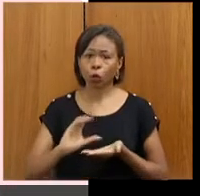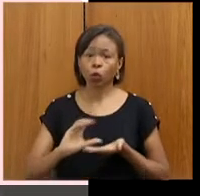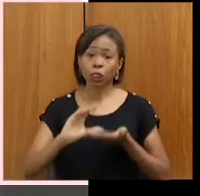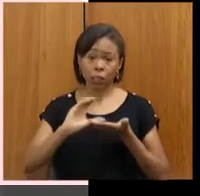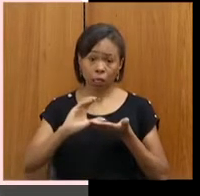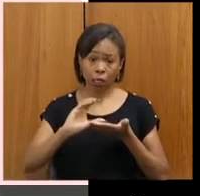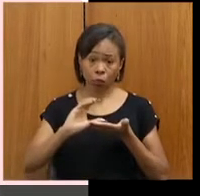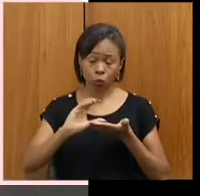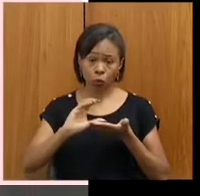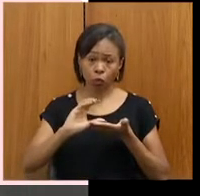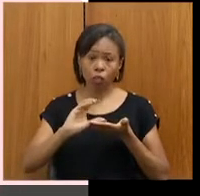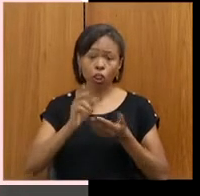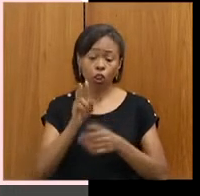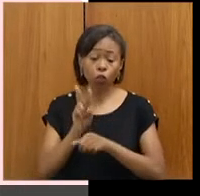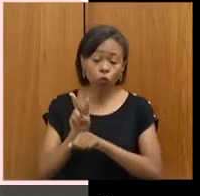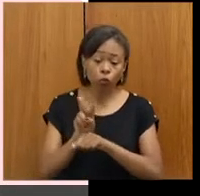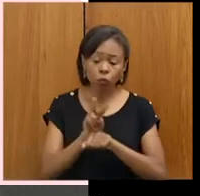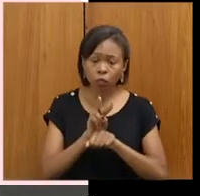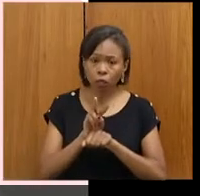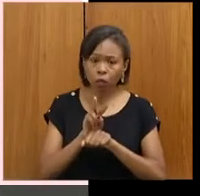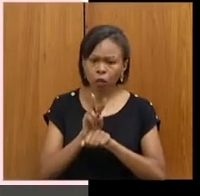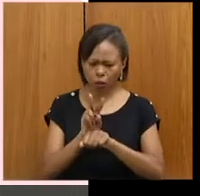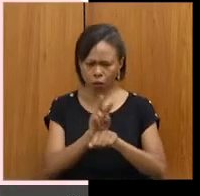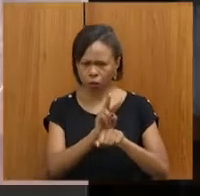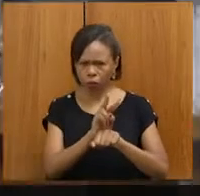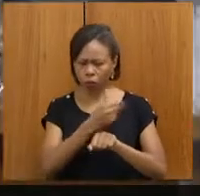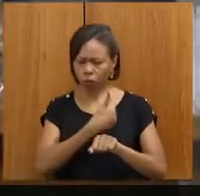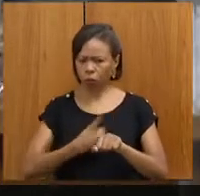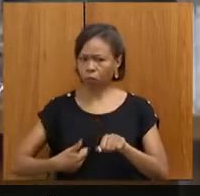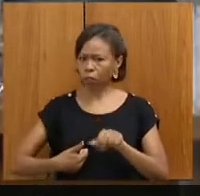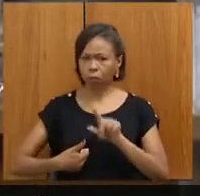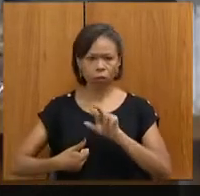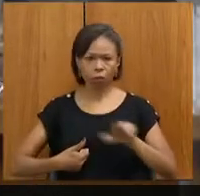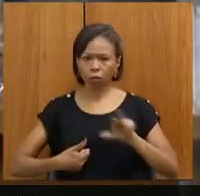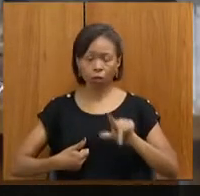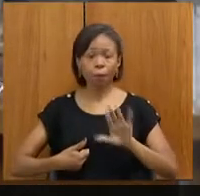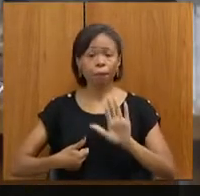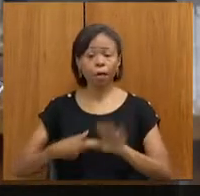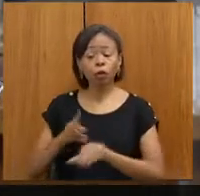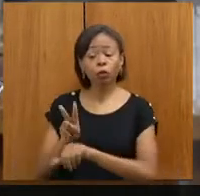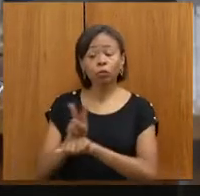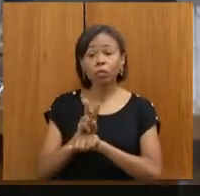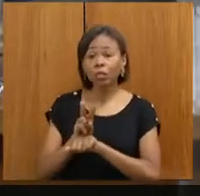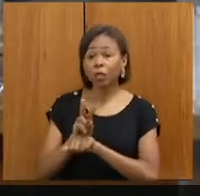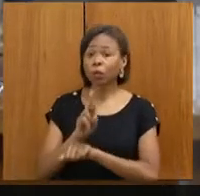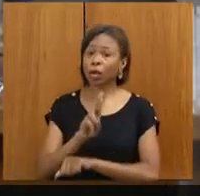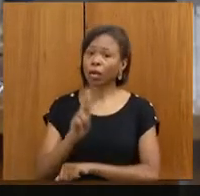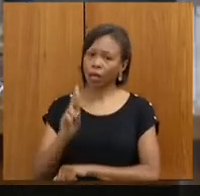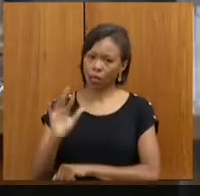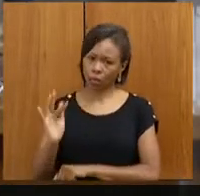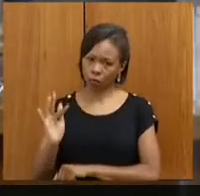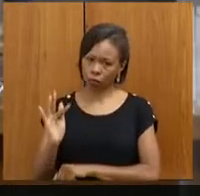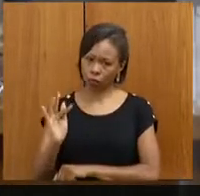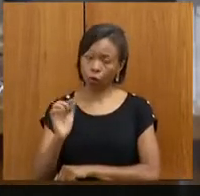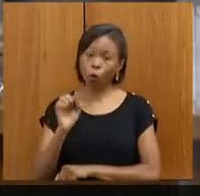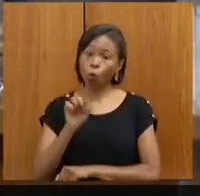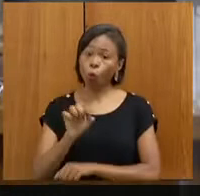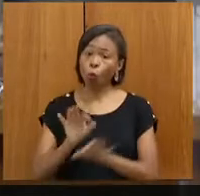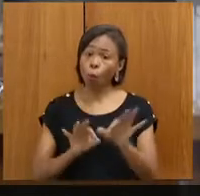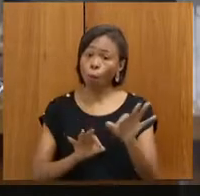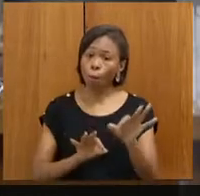supervisão ele não supervisor meu estado ele supervisiona o regime de recuperação fiscal o plano que for